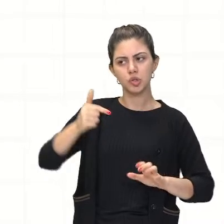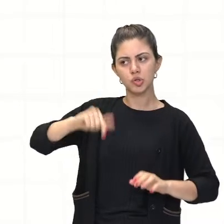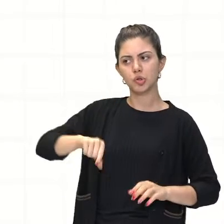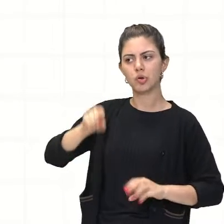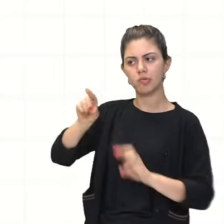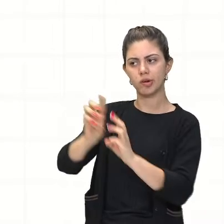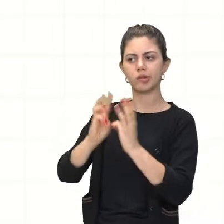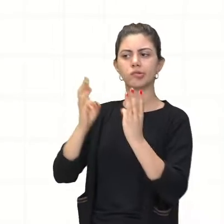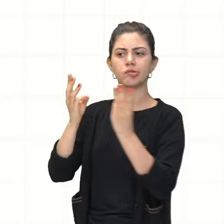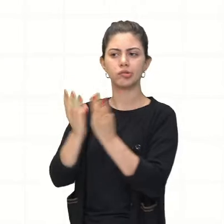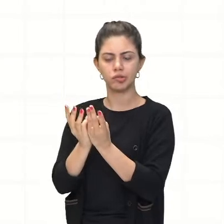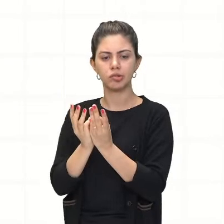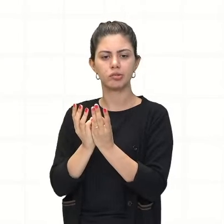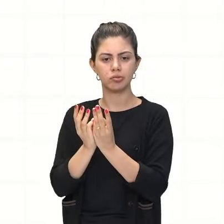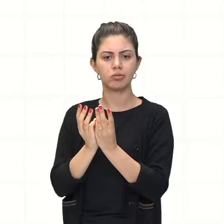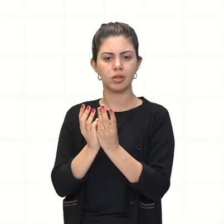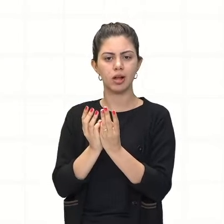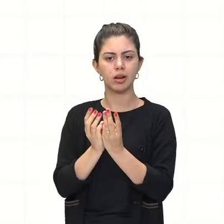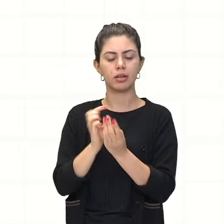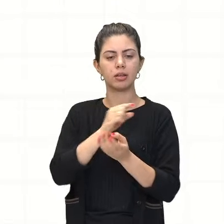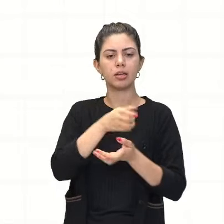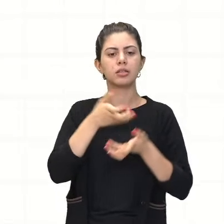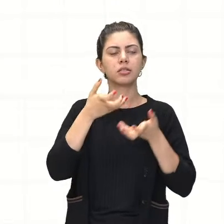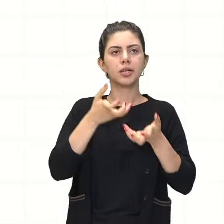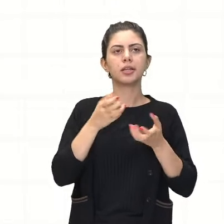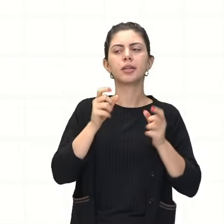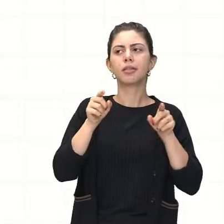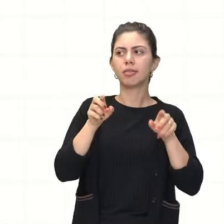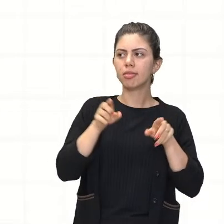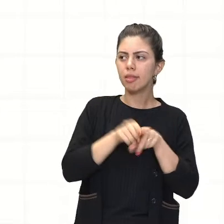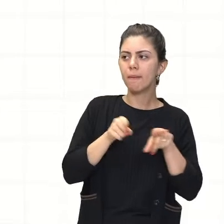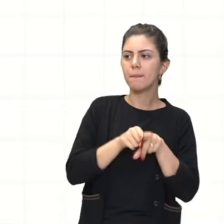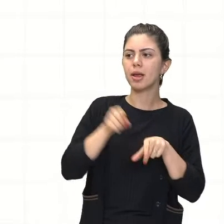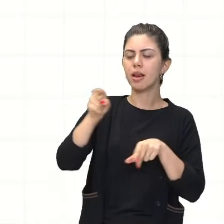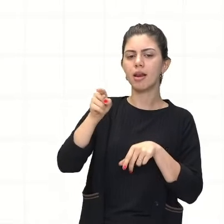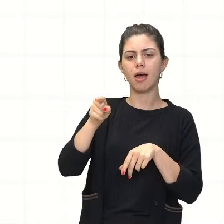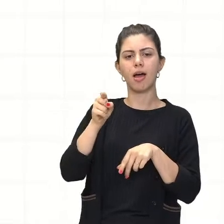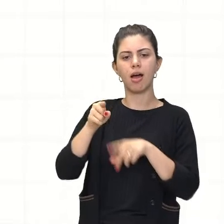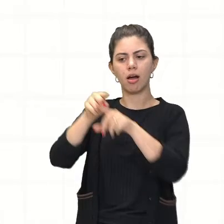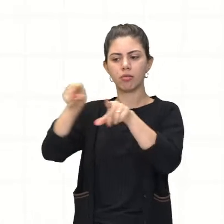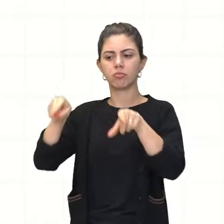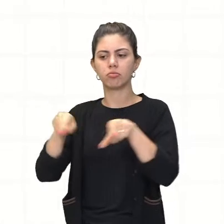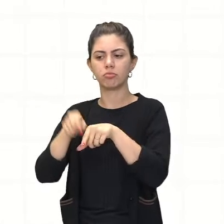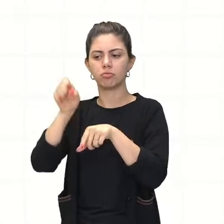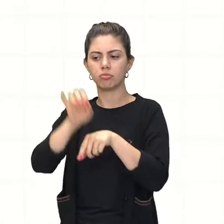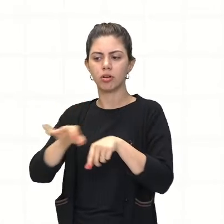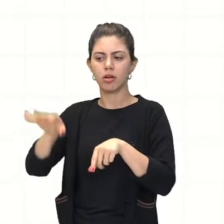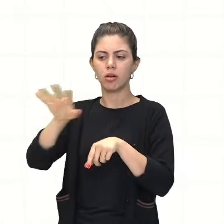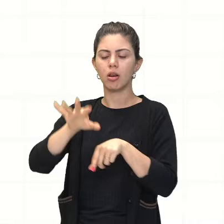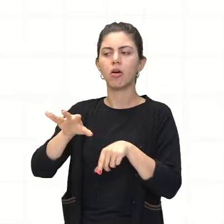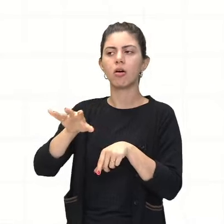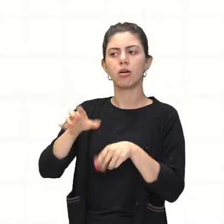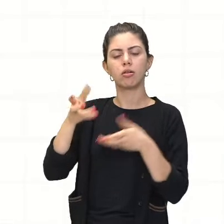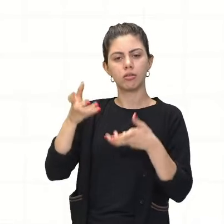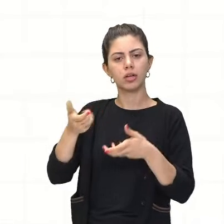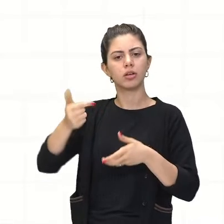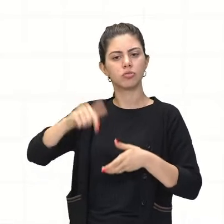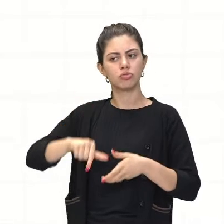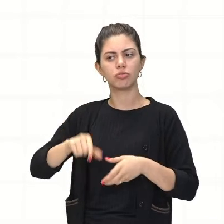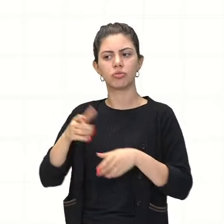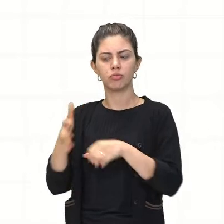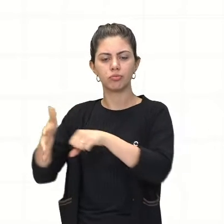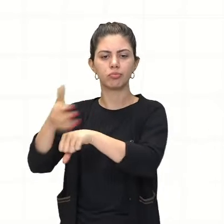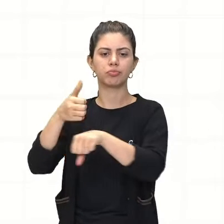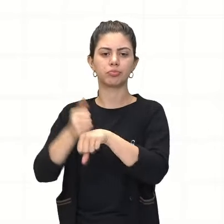retomada, por esse espírito de reconquista. E então, influenciados pelas cruzadas, os cristãos da Península